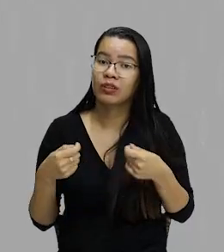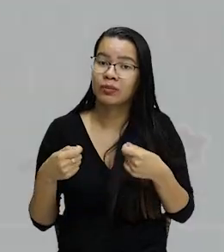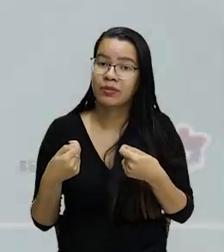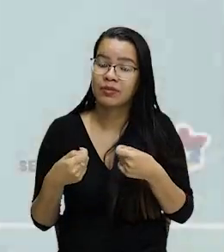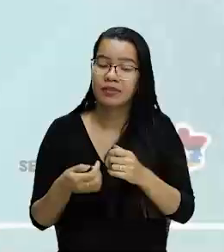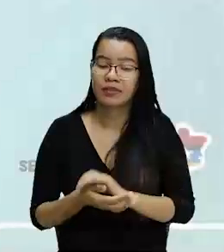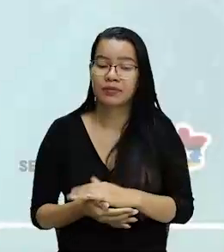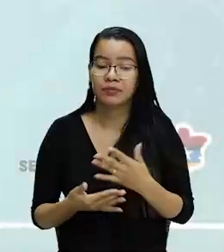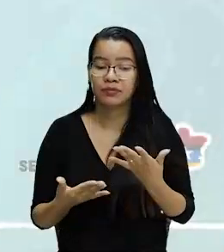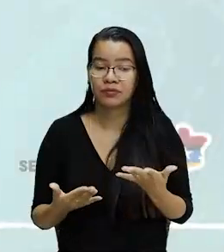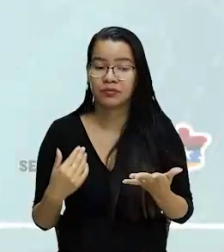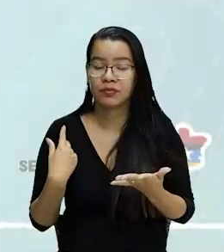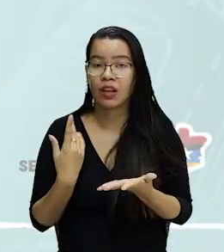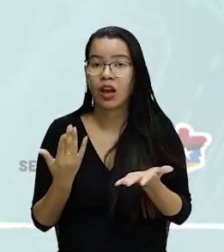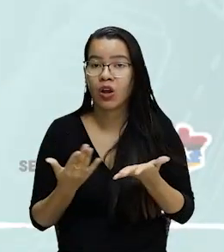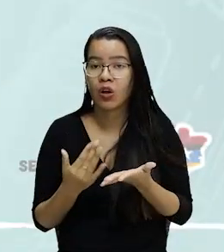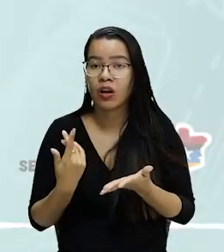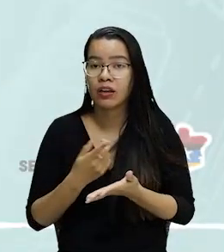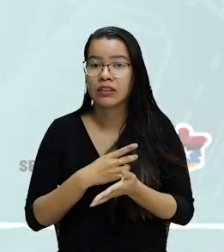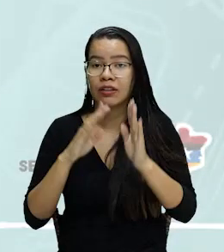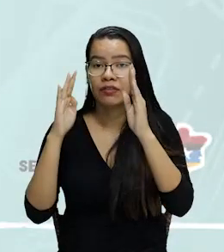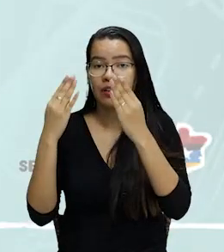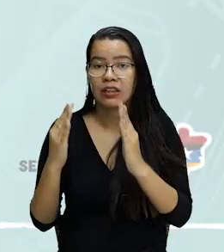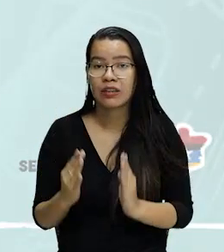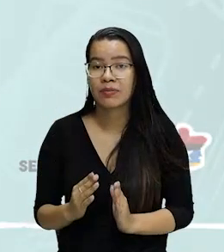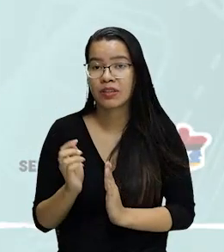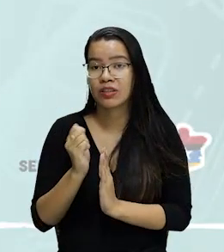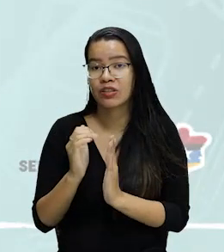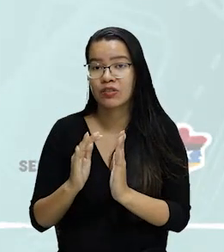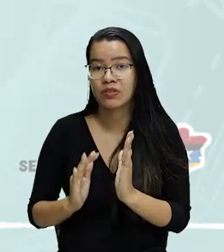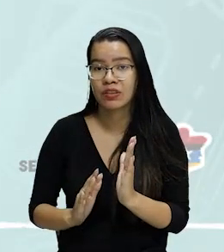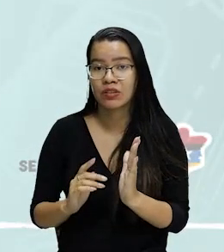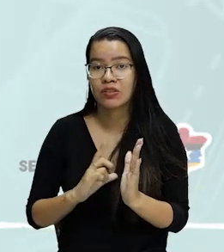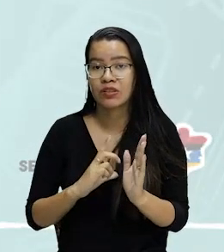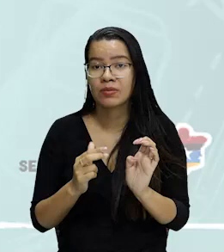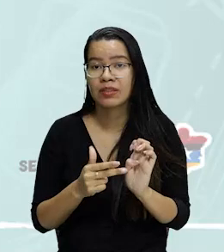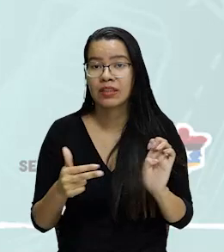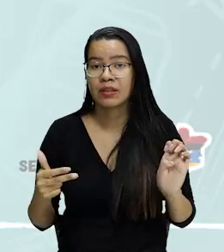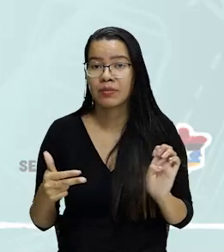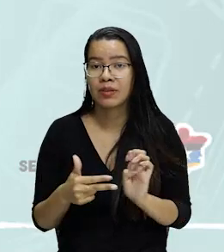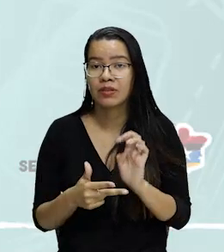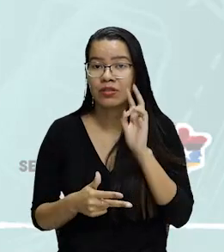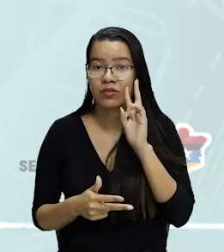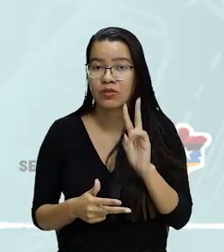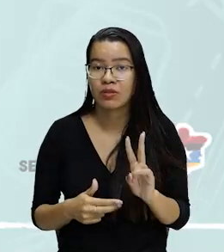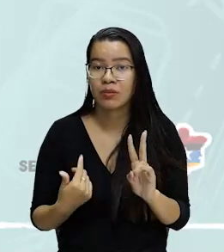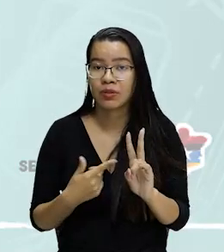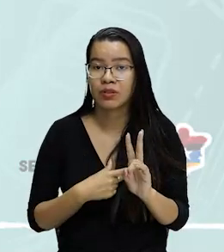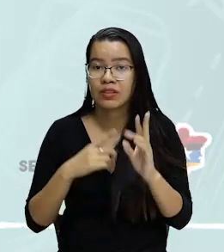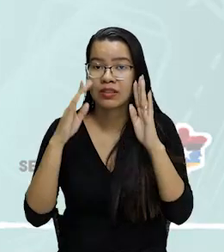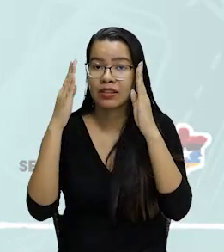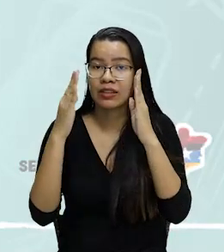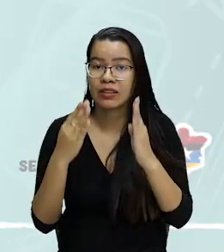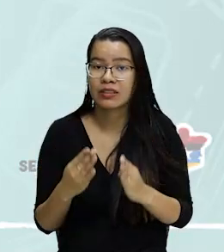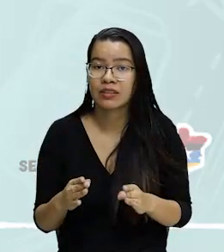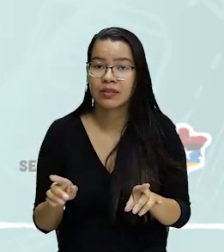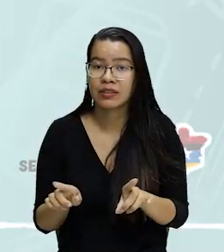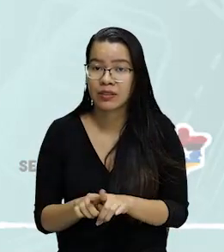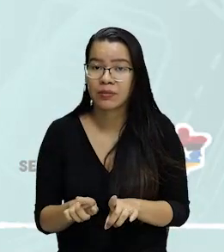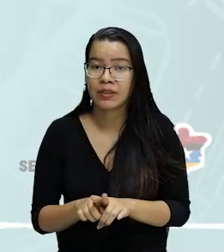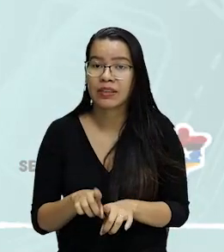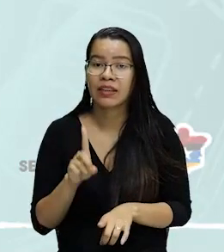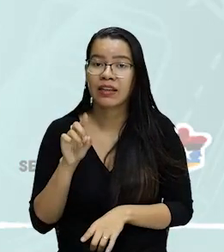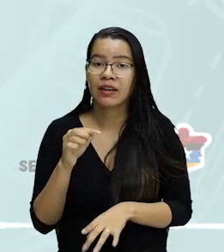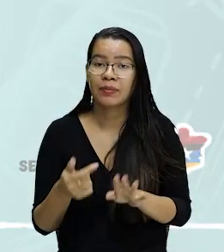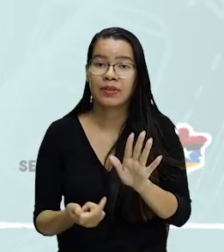alguns exercícios. Dessa vez temos imagem, uma charge, um elemento aqui visual para a gente analisar também, que é apresentado demais